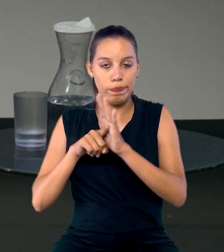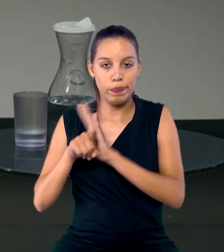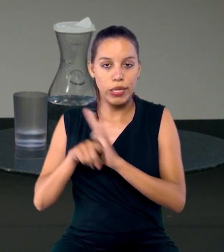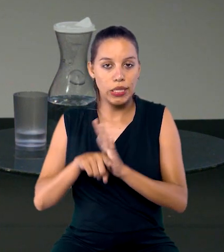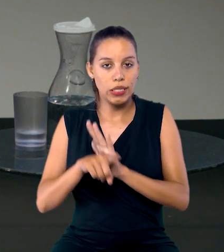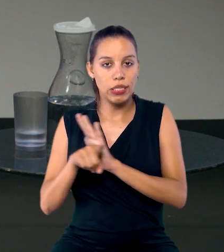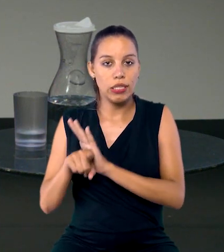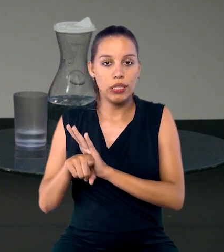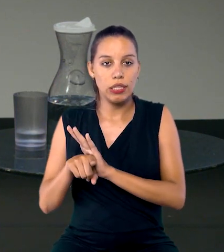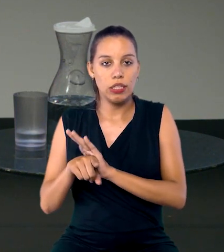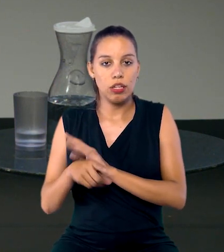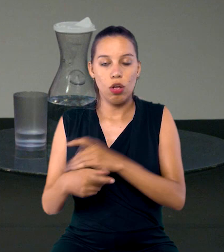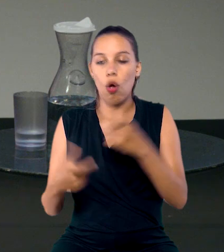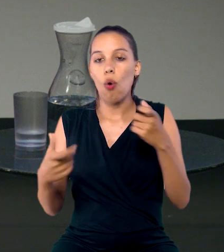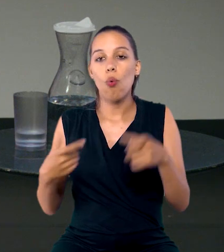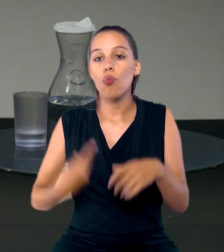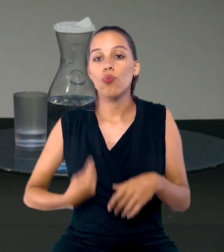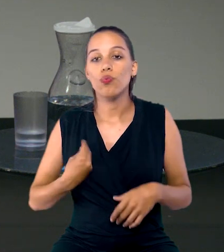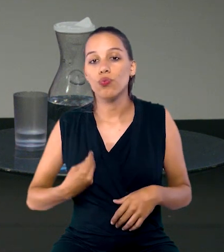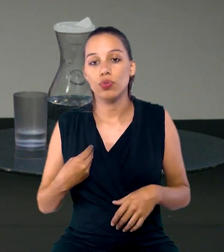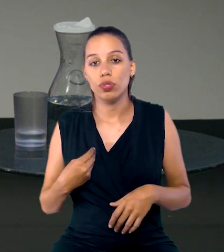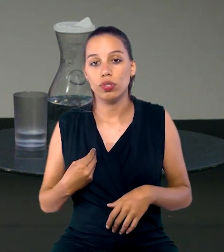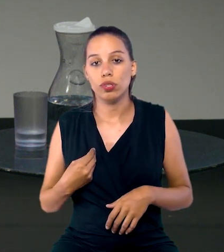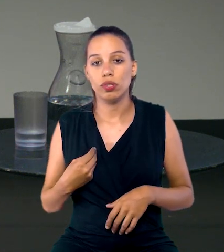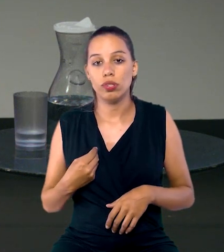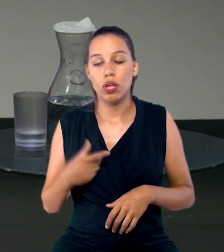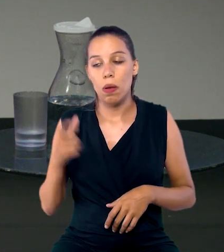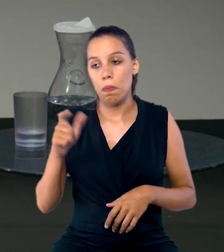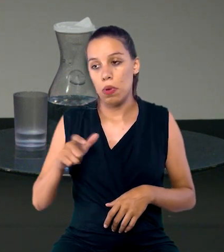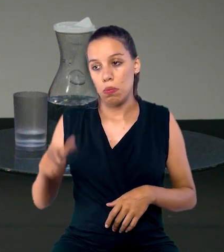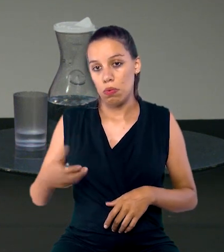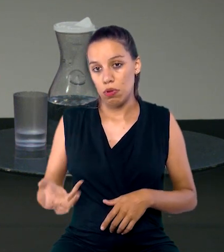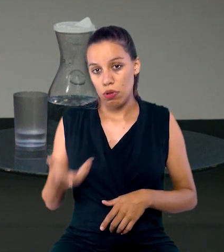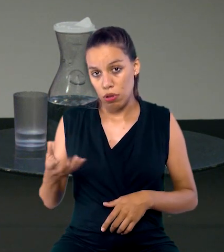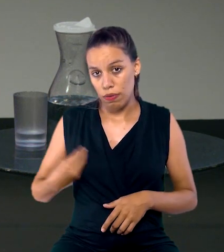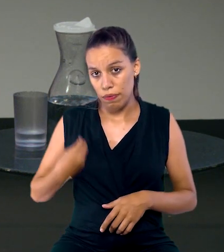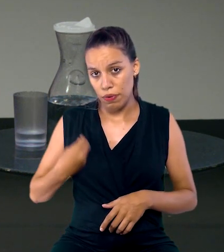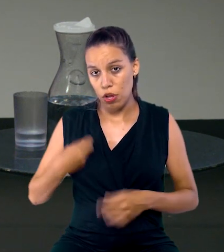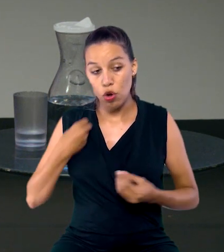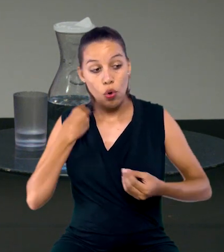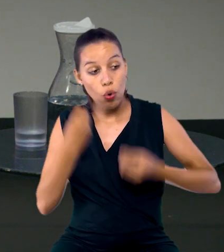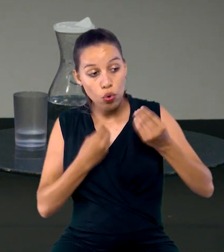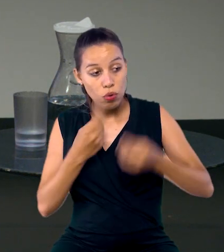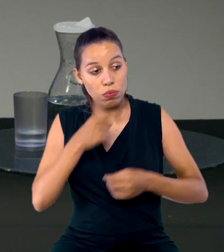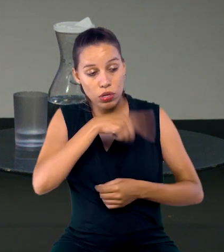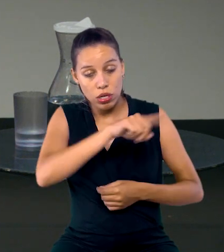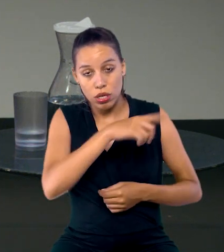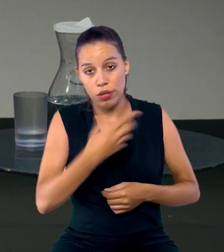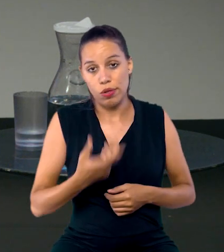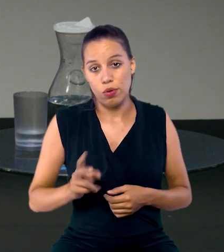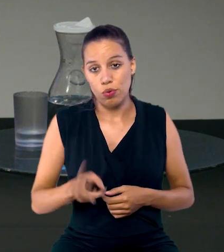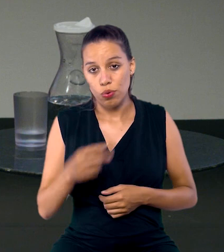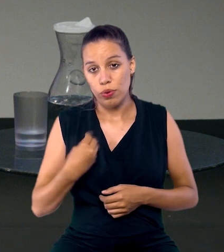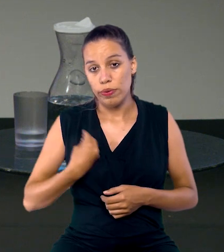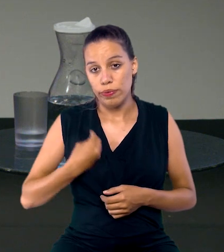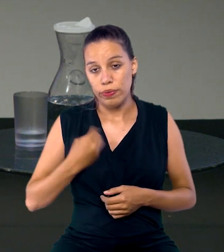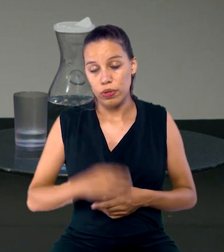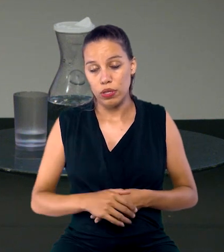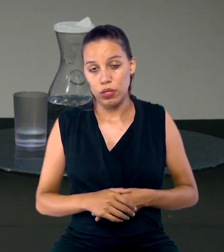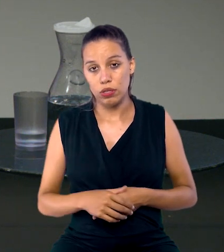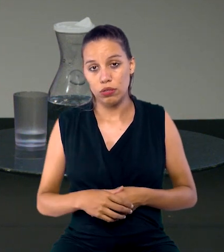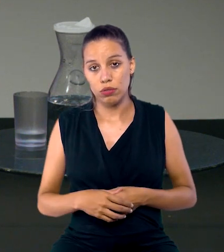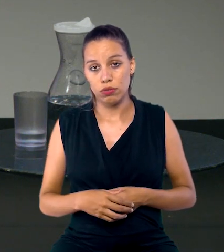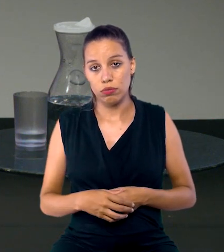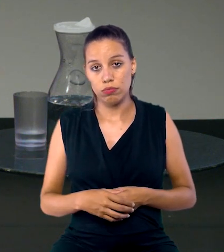busca de onde está a vida dos que querem viver. E é também nessa busca de vida que